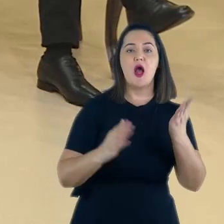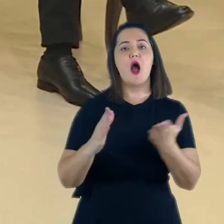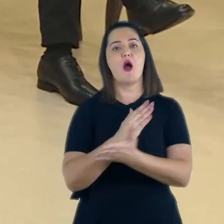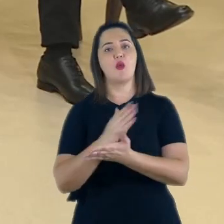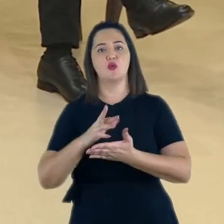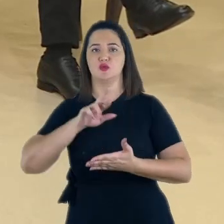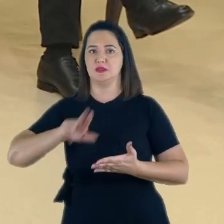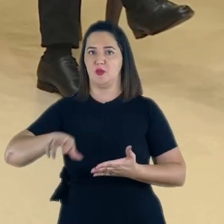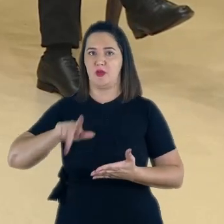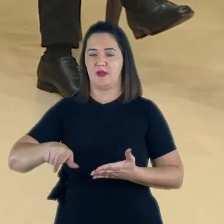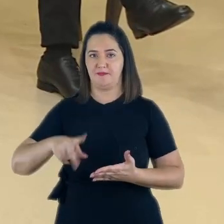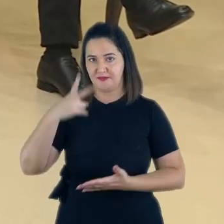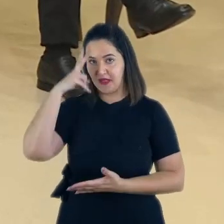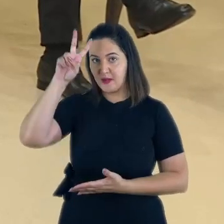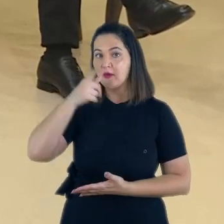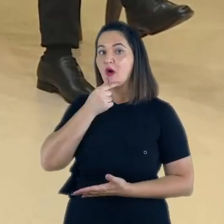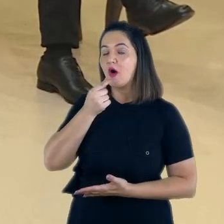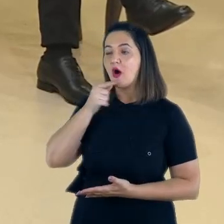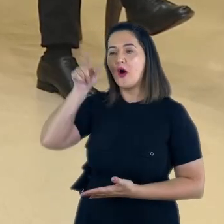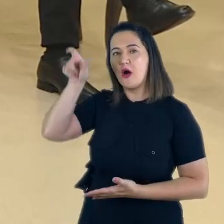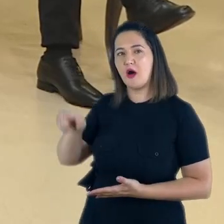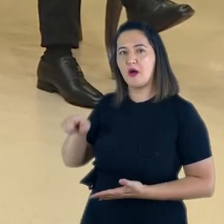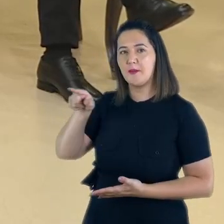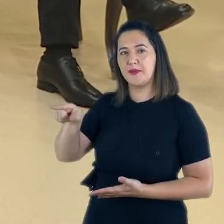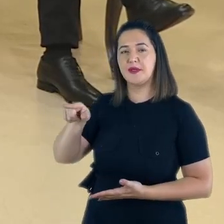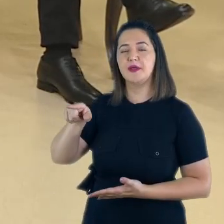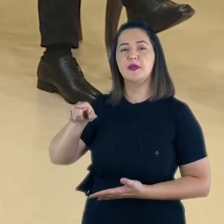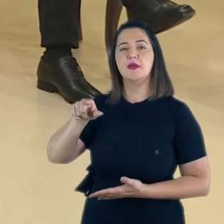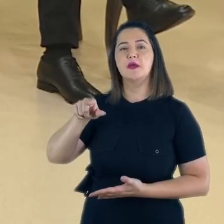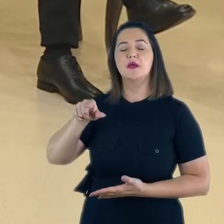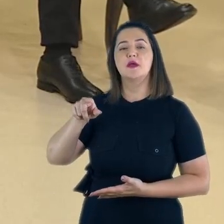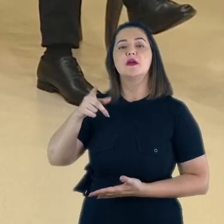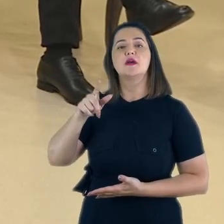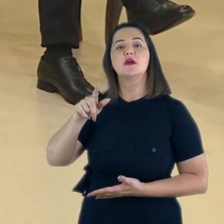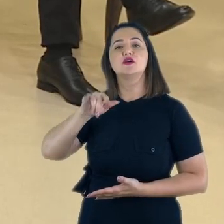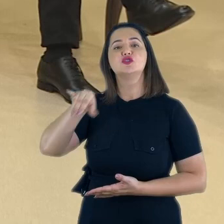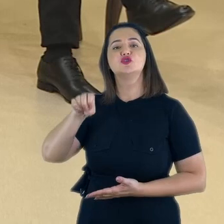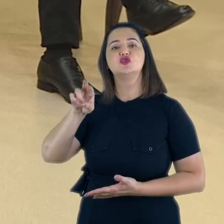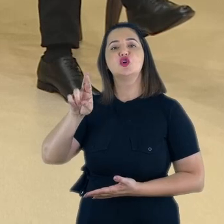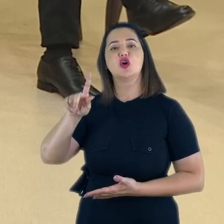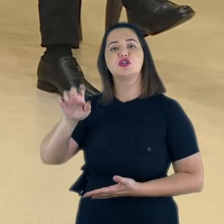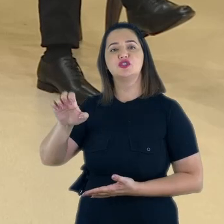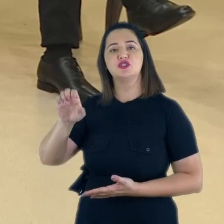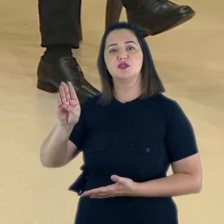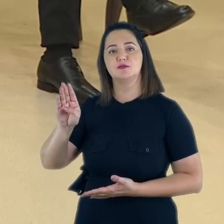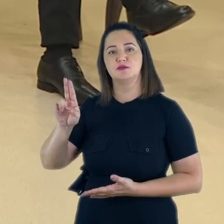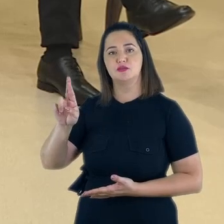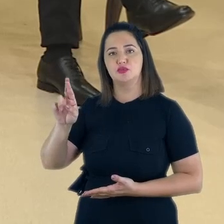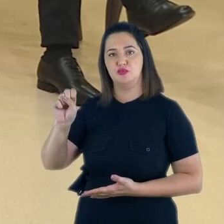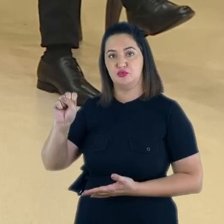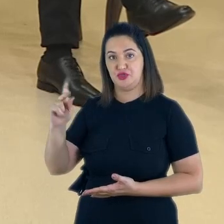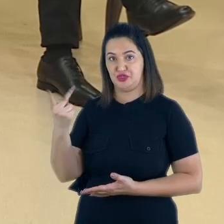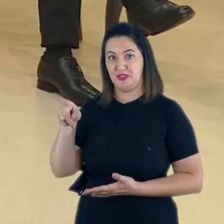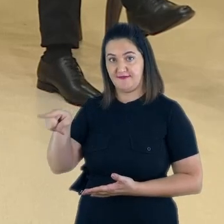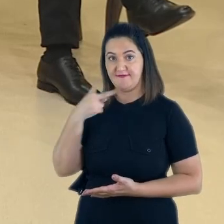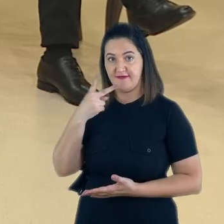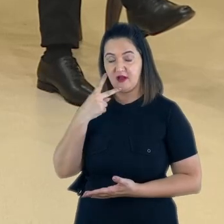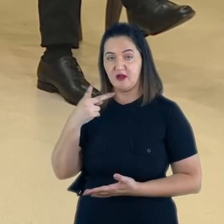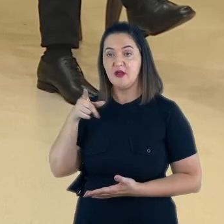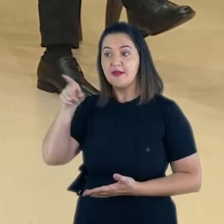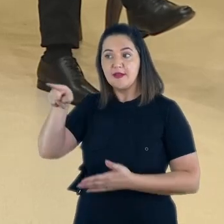George Bush de Cambridge? Quando um evento ou uma série de eventos de caráter histórico é